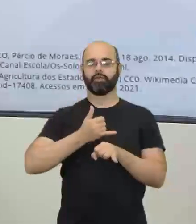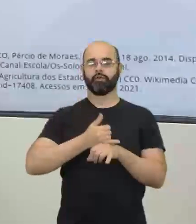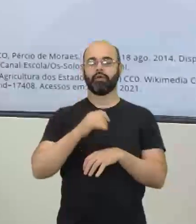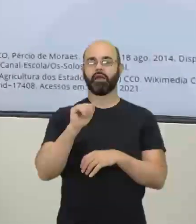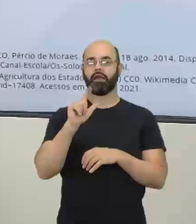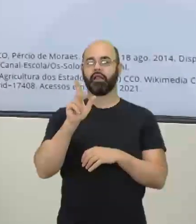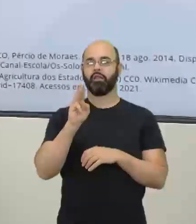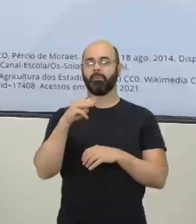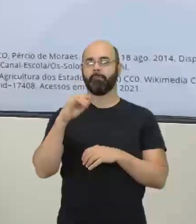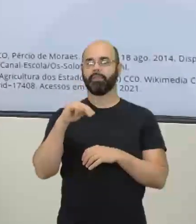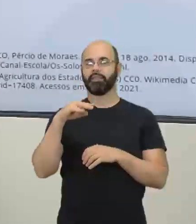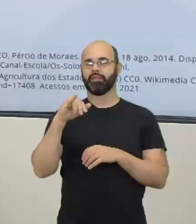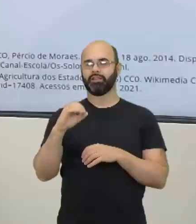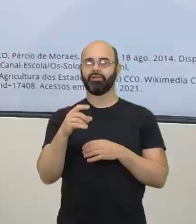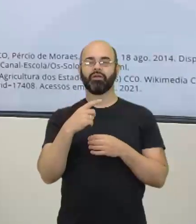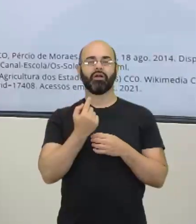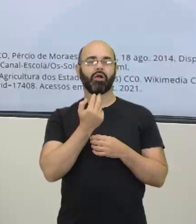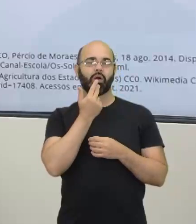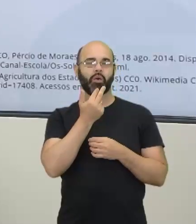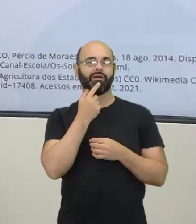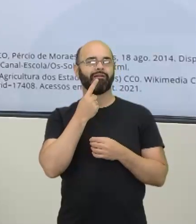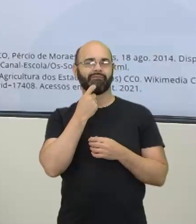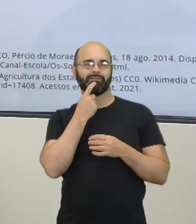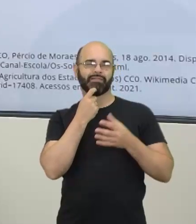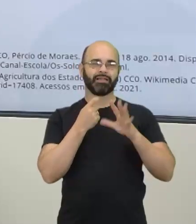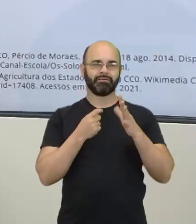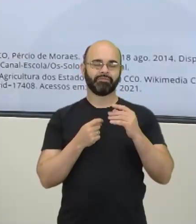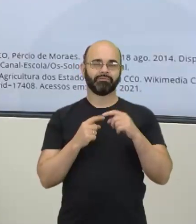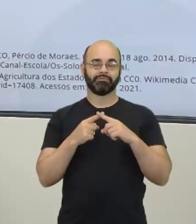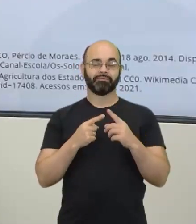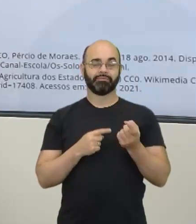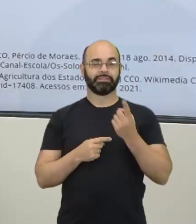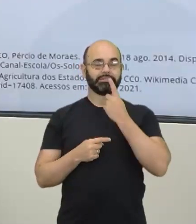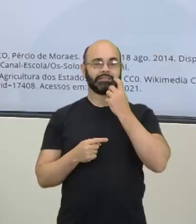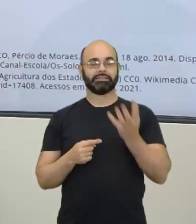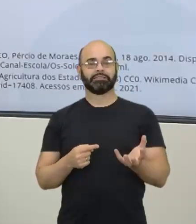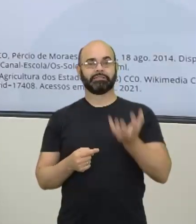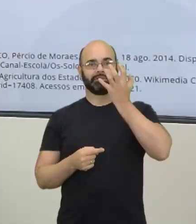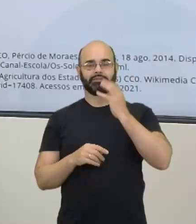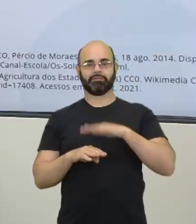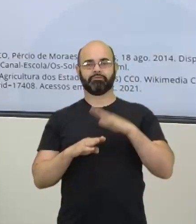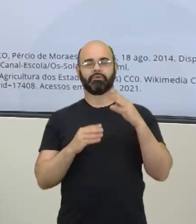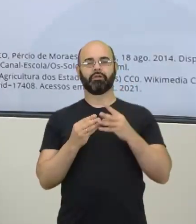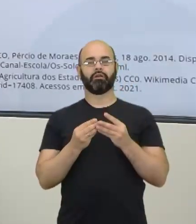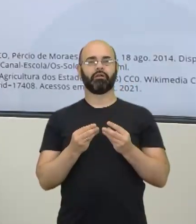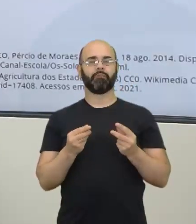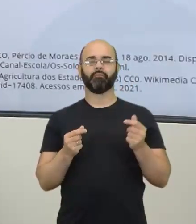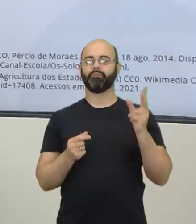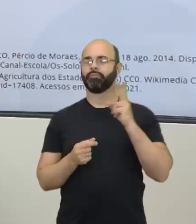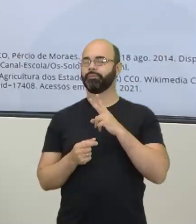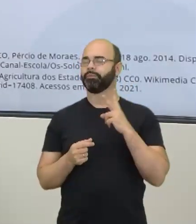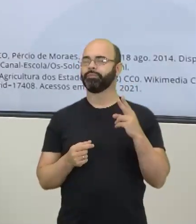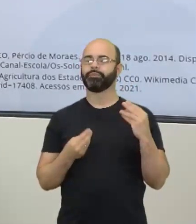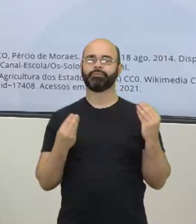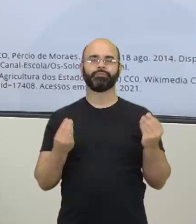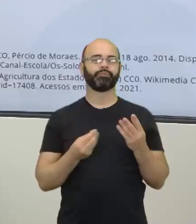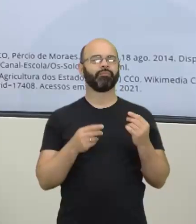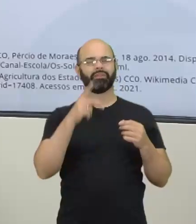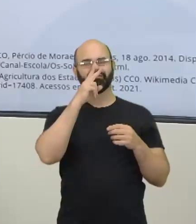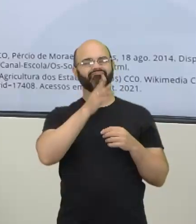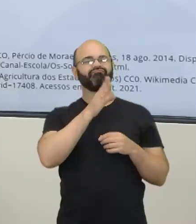cor avermelhada, por isso que fala nessa coloração mais forte, né? Então tem a oxidação, como se fosse assim, parece